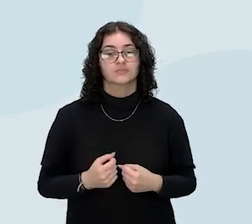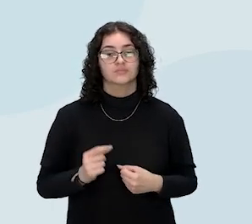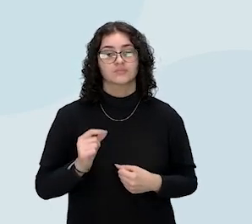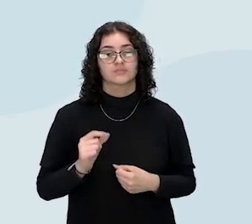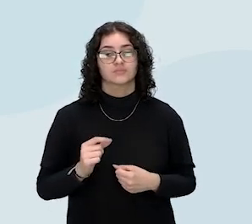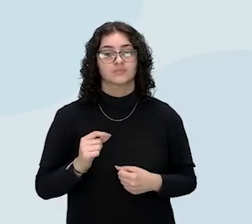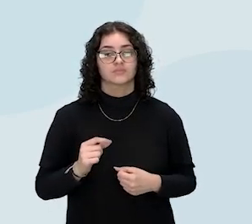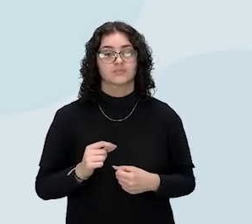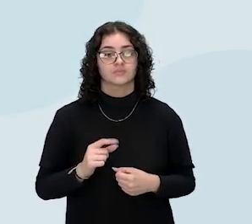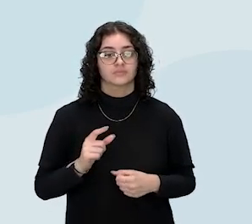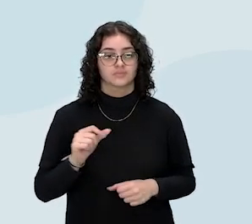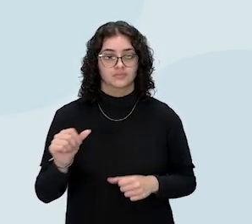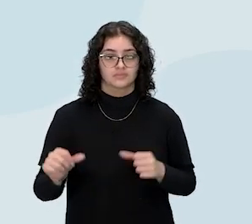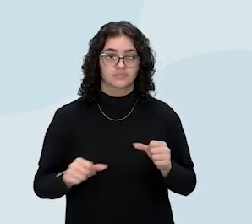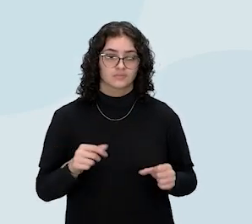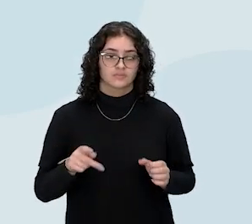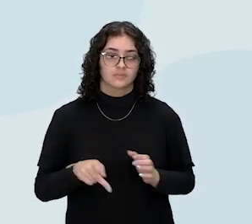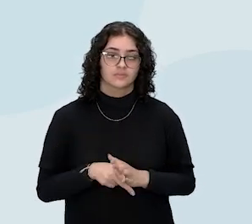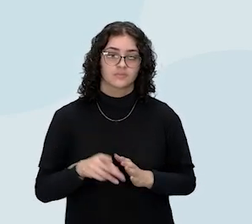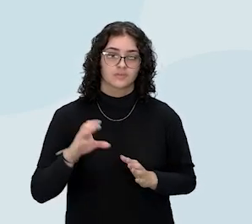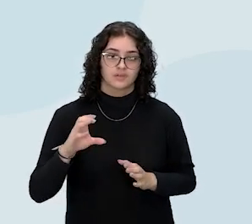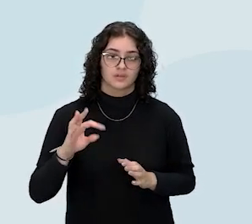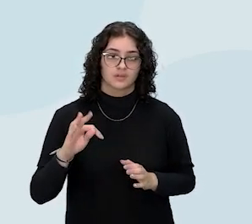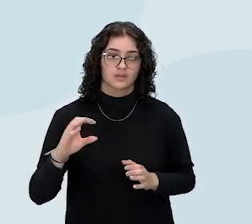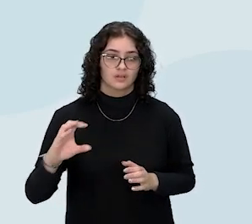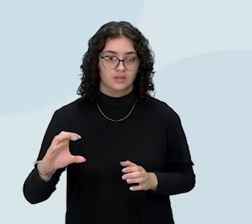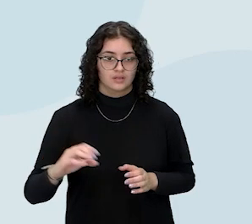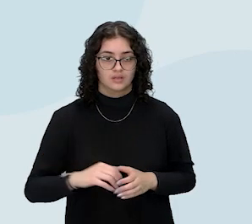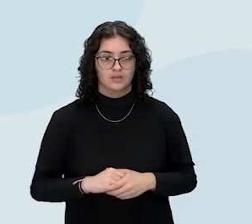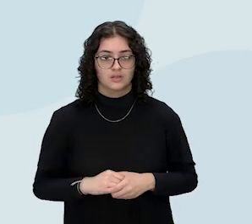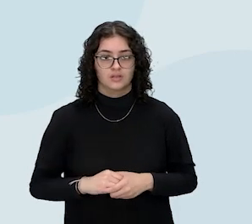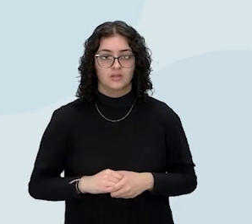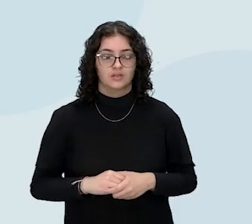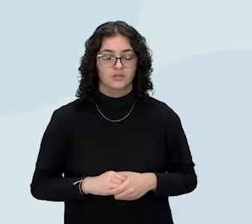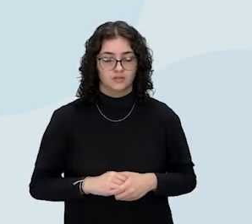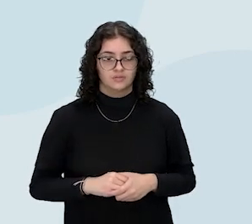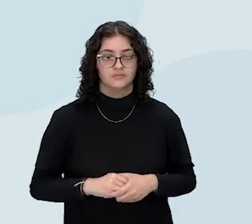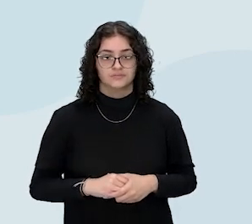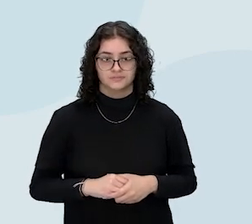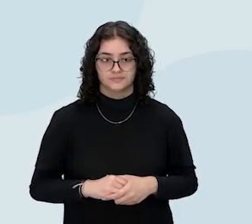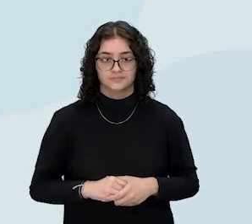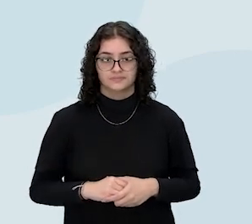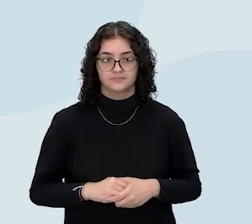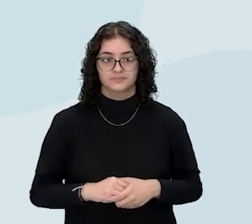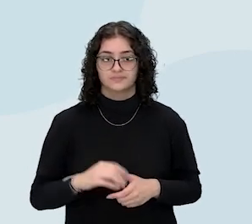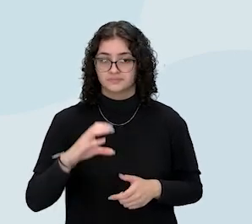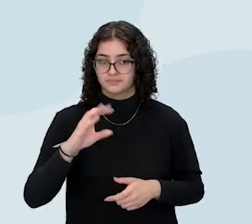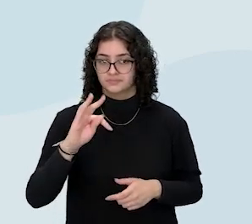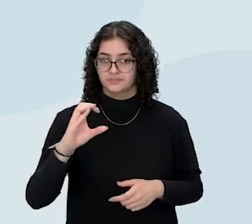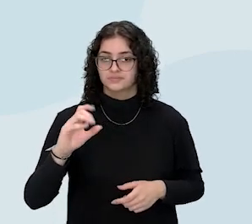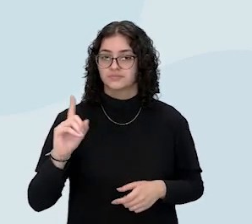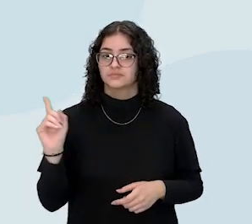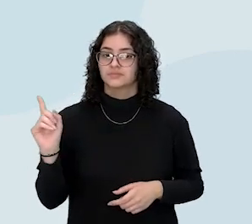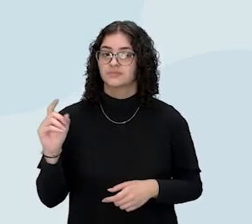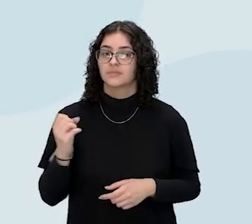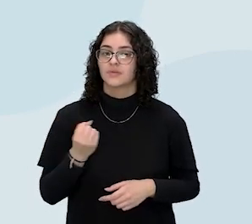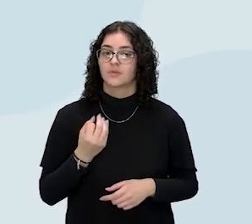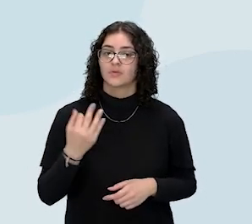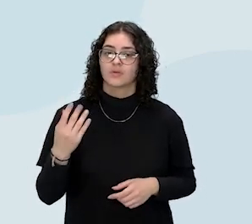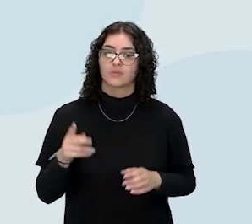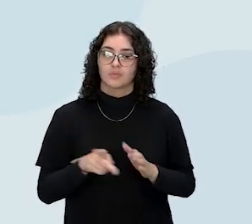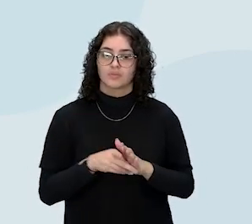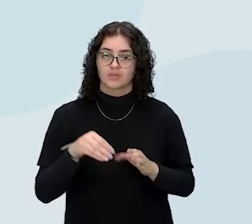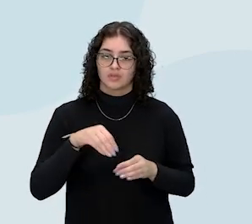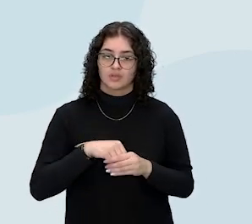na capacidade da troca catiônica, que é chamada de CTC. A CTC, então, é a quantidade de